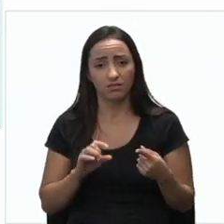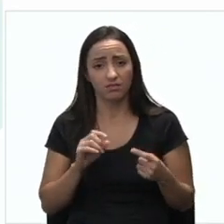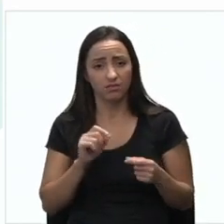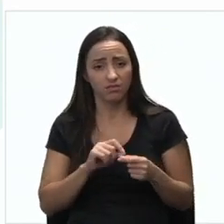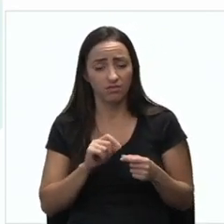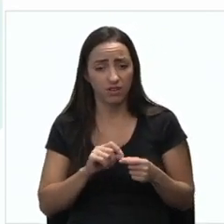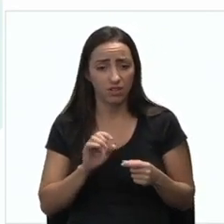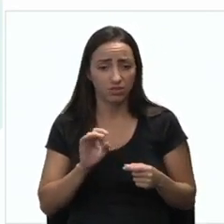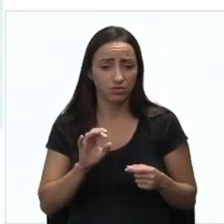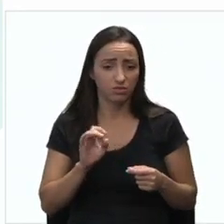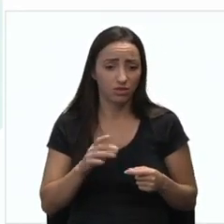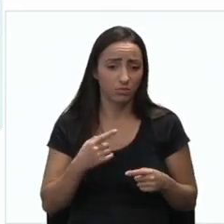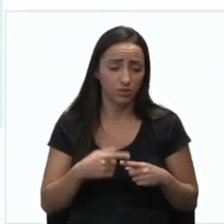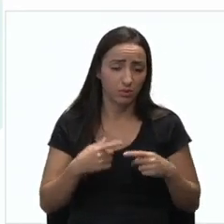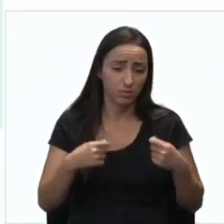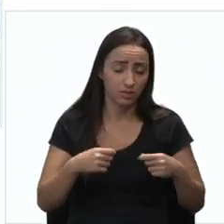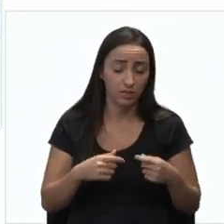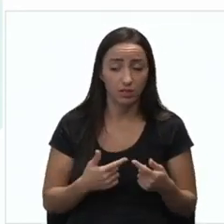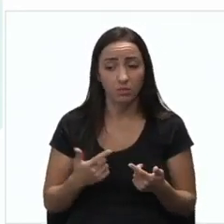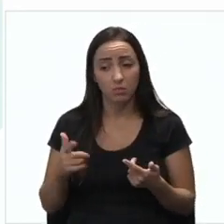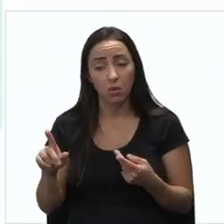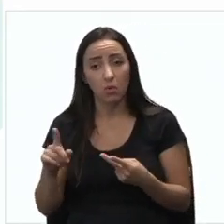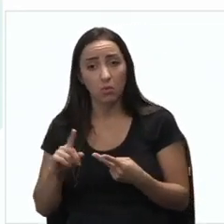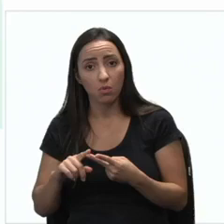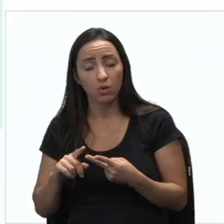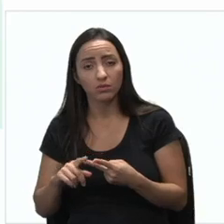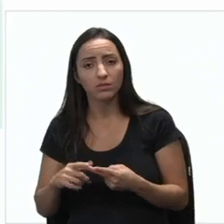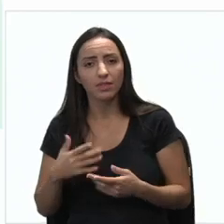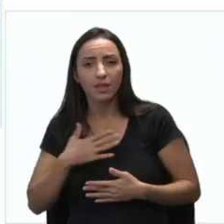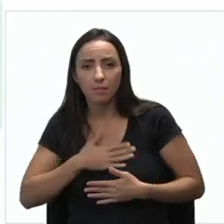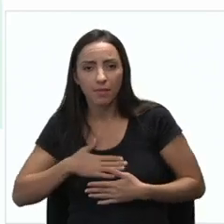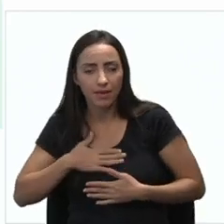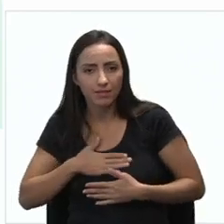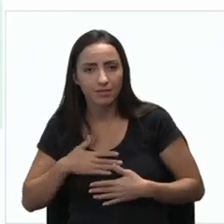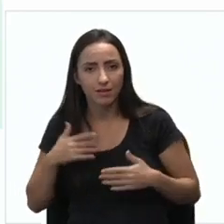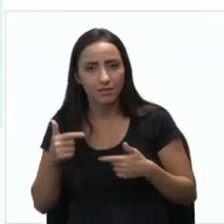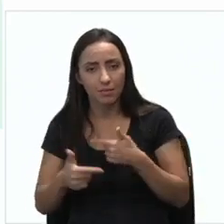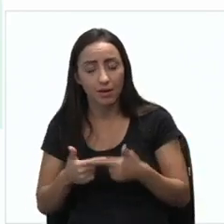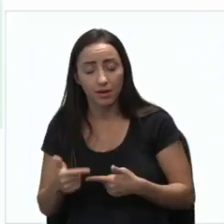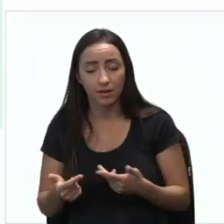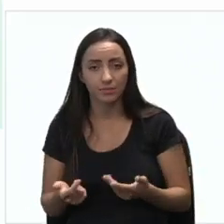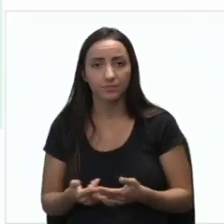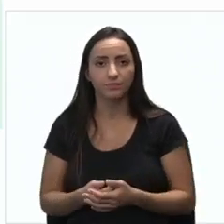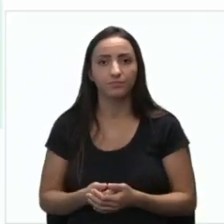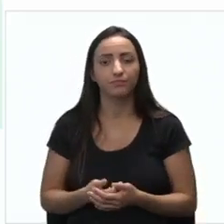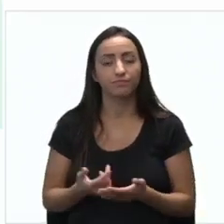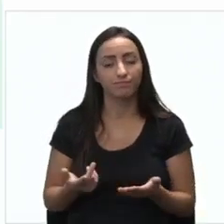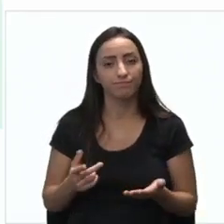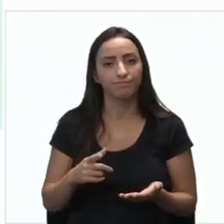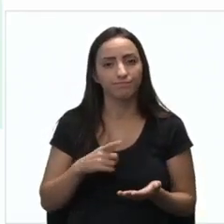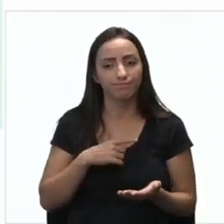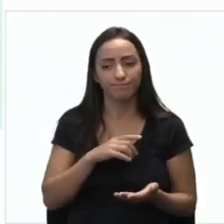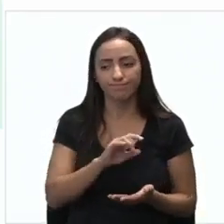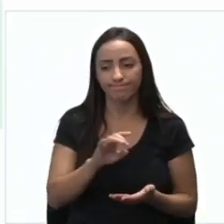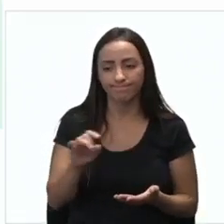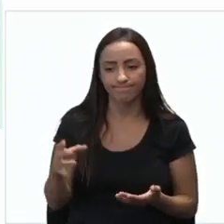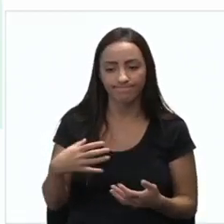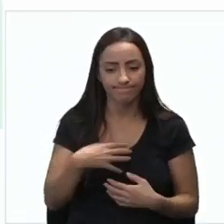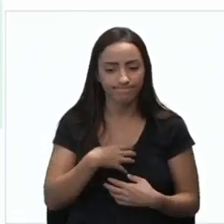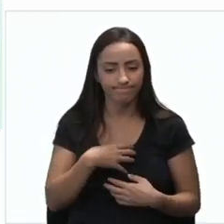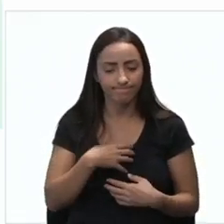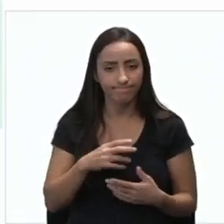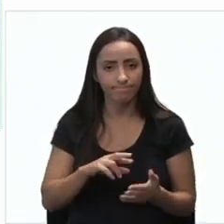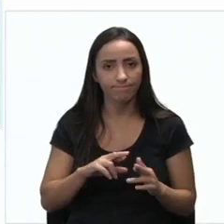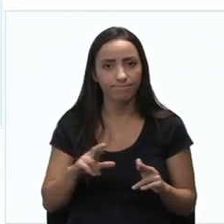dá sentido à própria vida. Então, como o trabalho ele adquire aí um sentido particular para cada um,